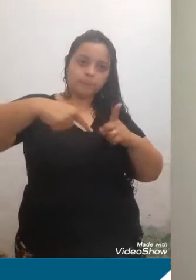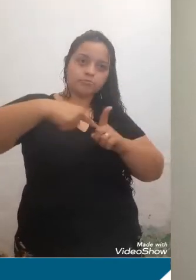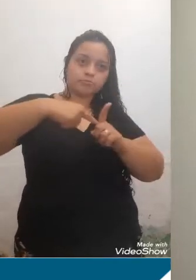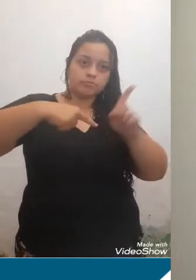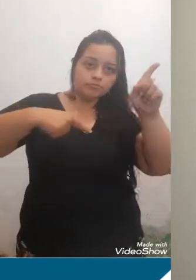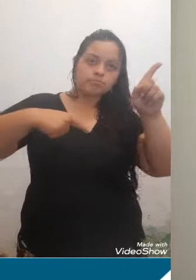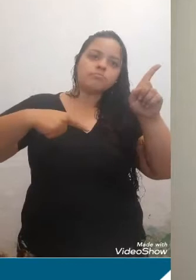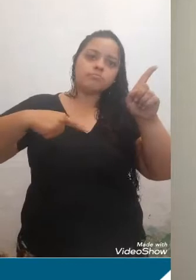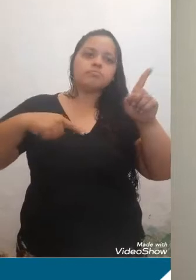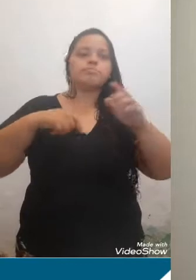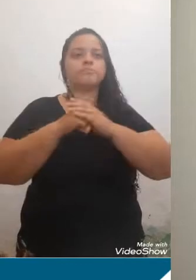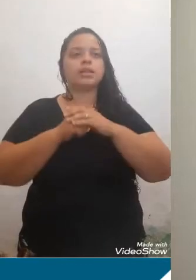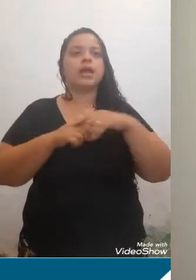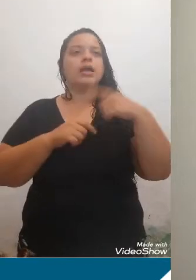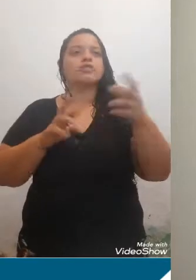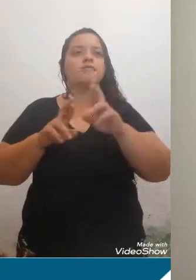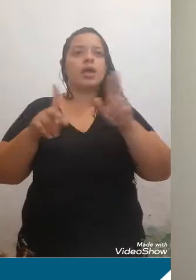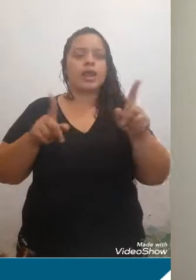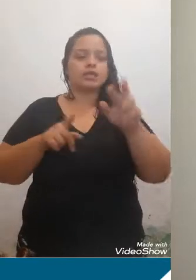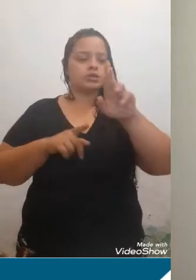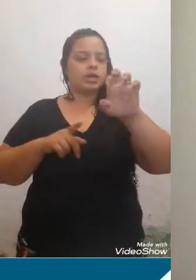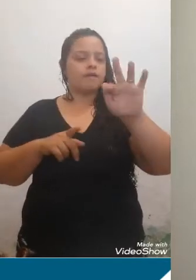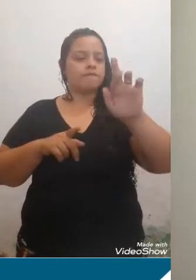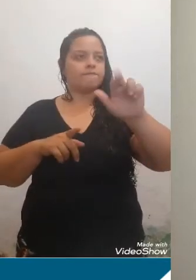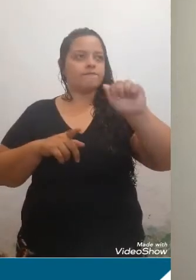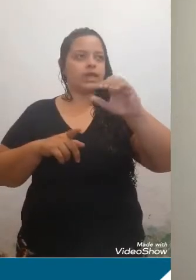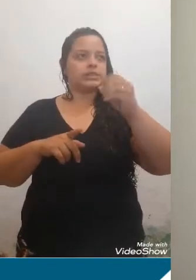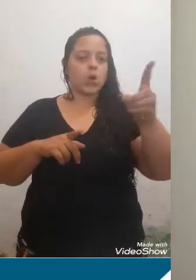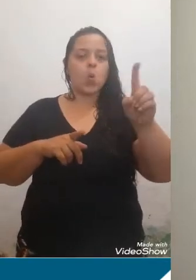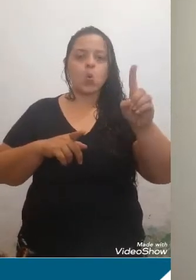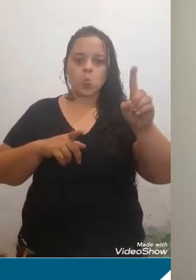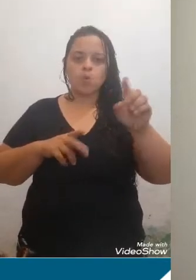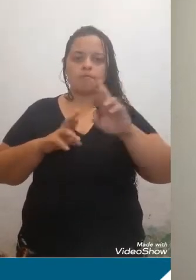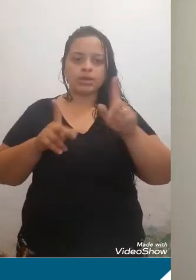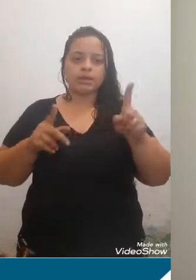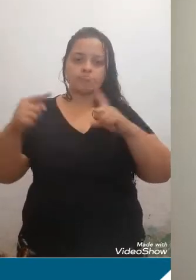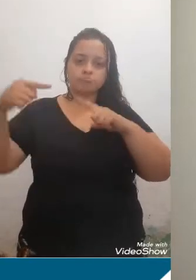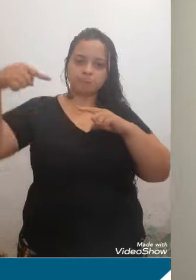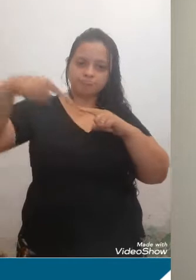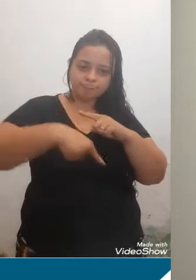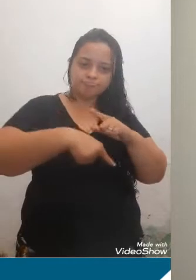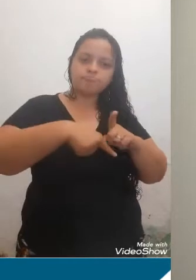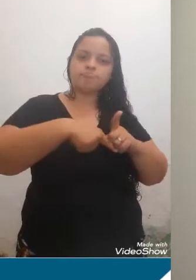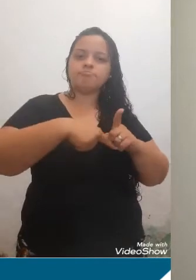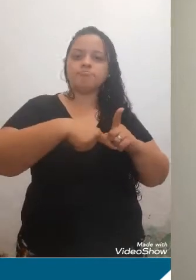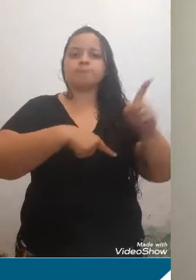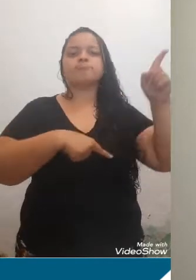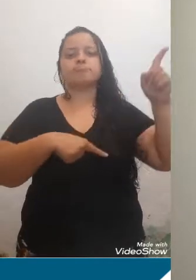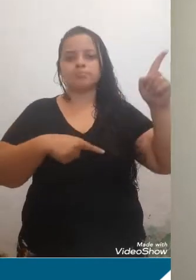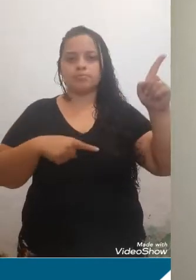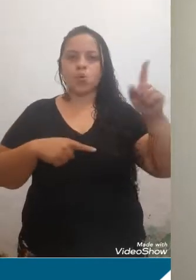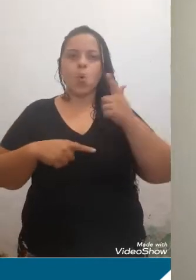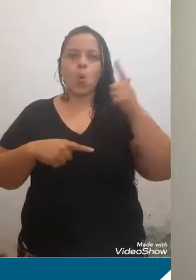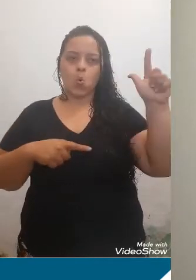ele volta para o meio de incidência, diferentemente da refração. A refração, ele atinge a superfície e atravessa essa